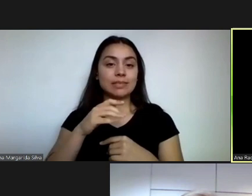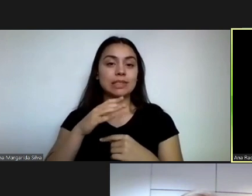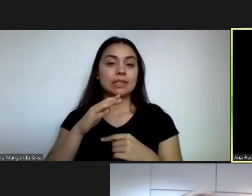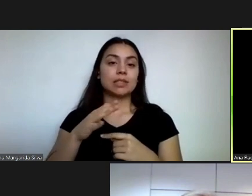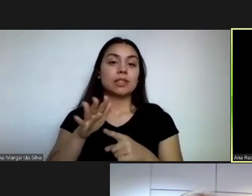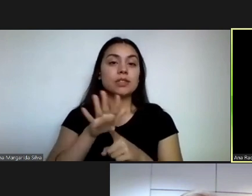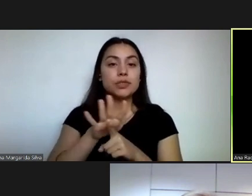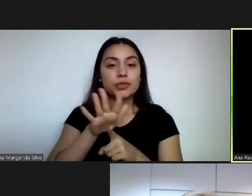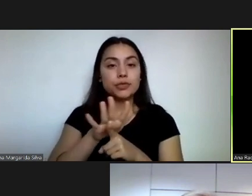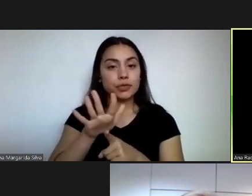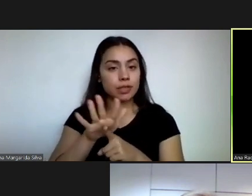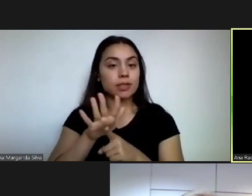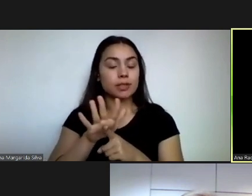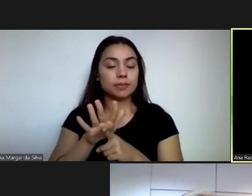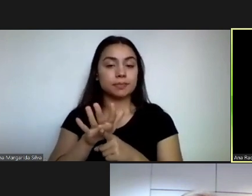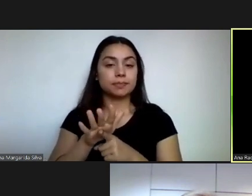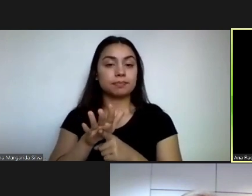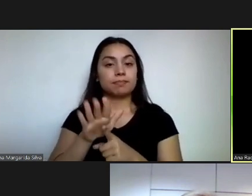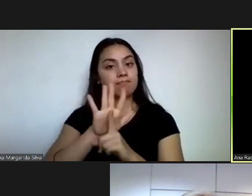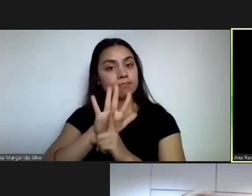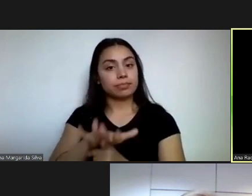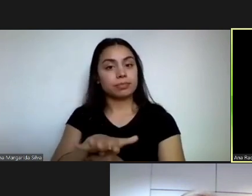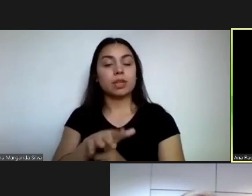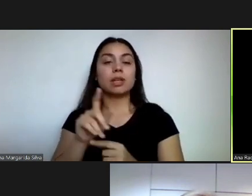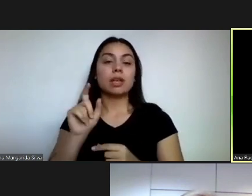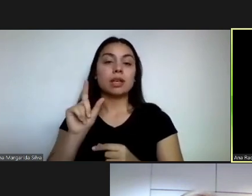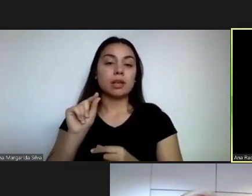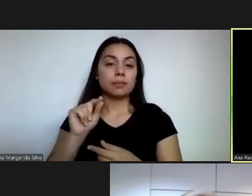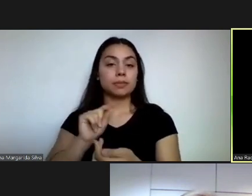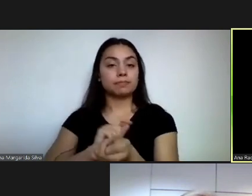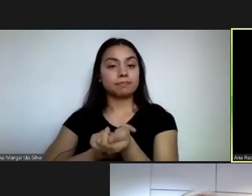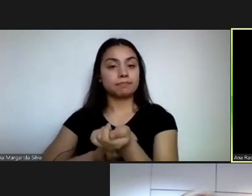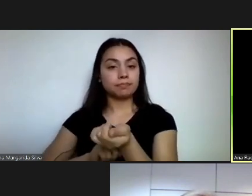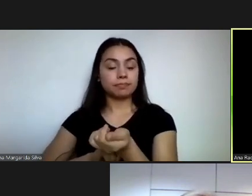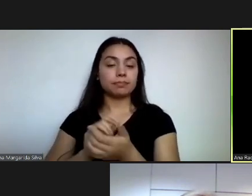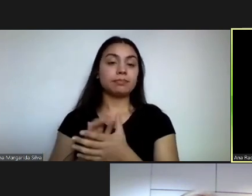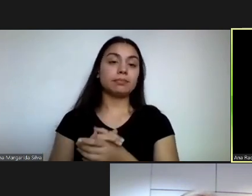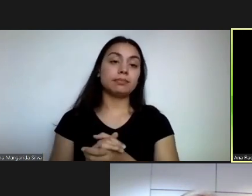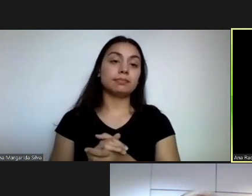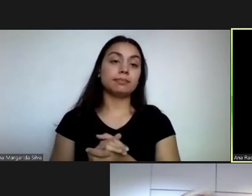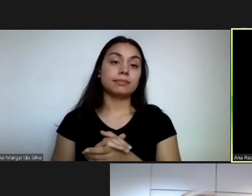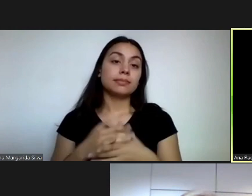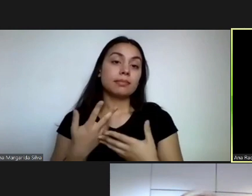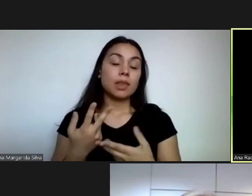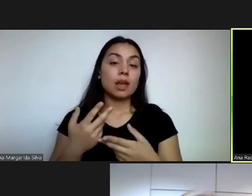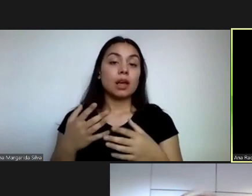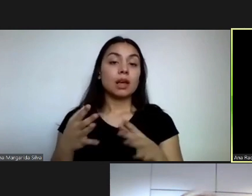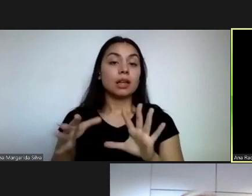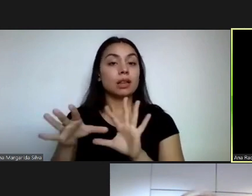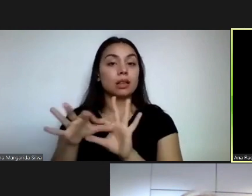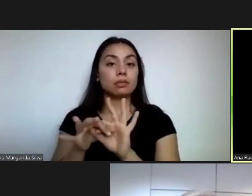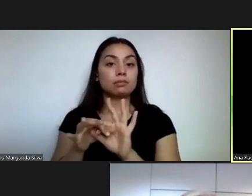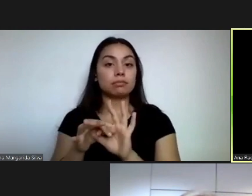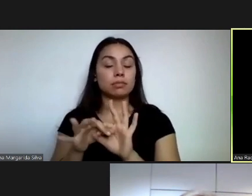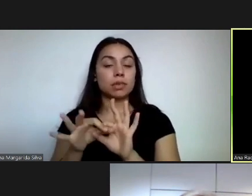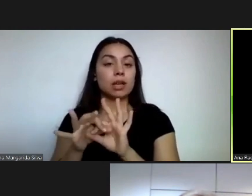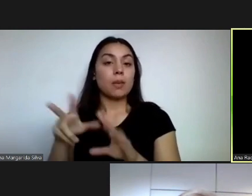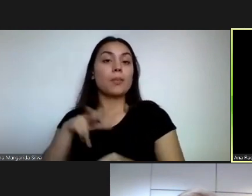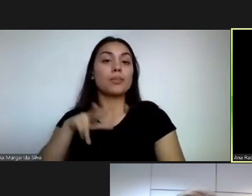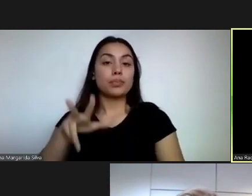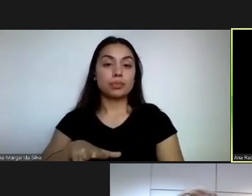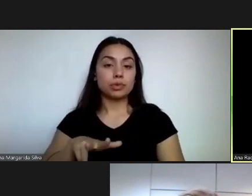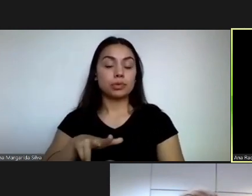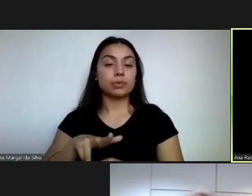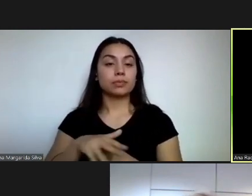ser extremamente instrumentalizada no pior dos sentidos. Ligando aqui para o nosso contexto português